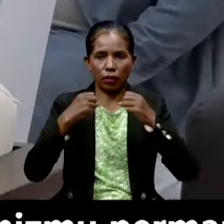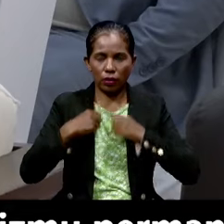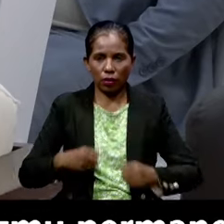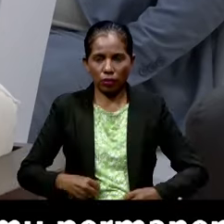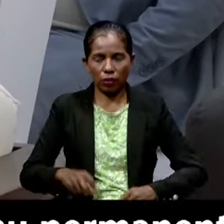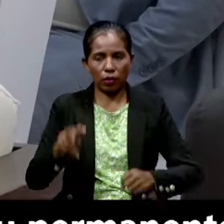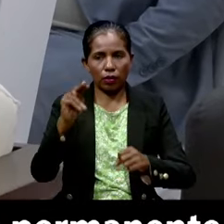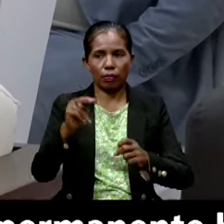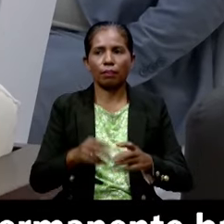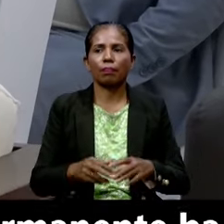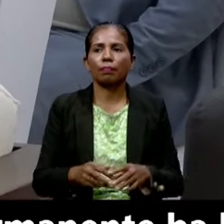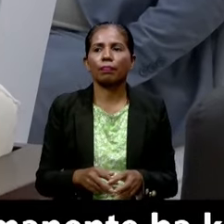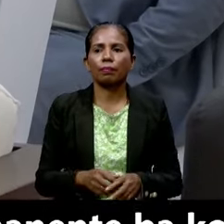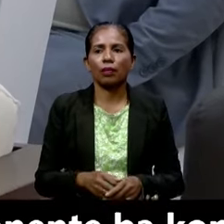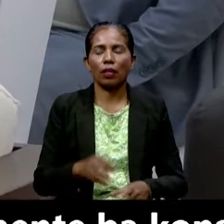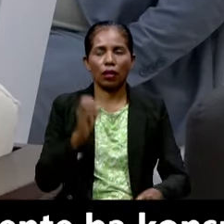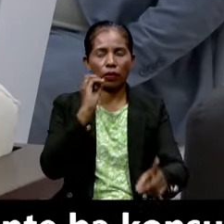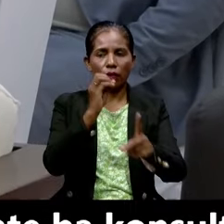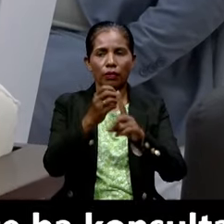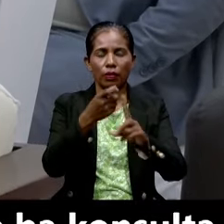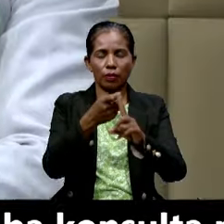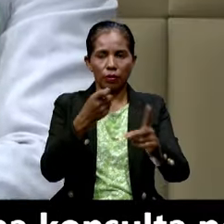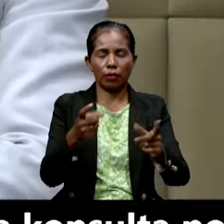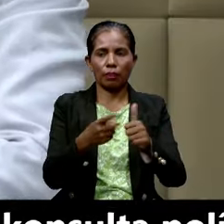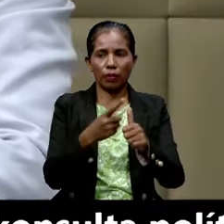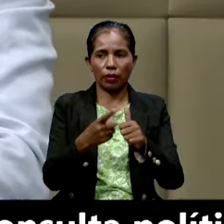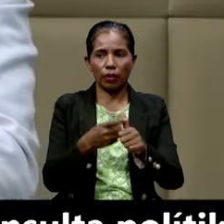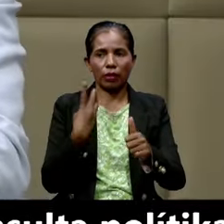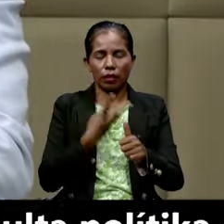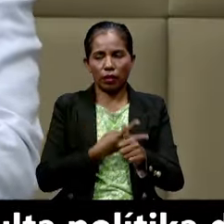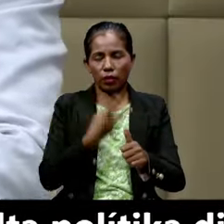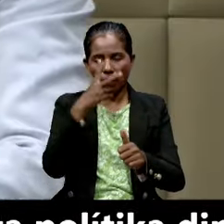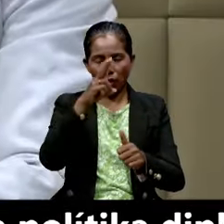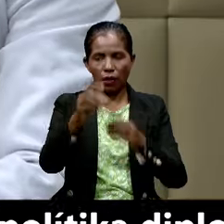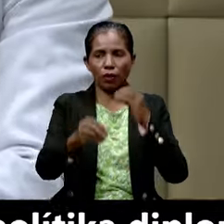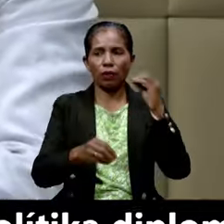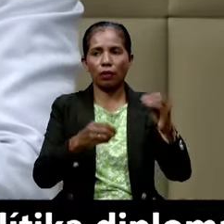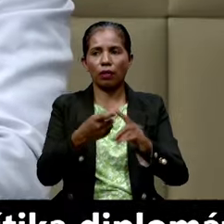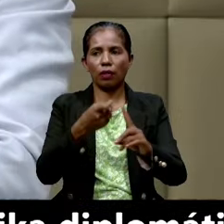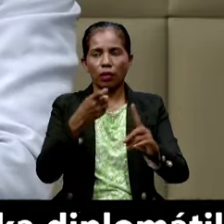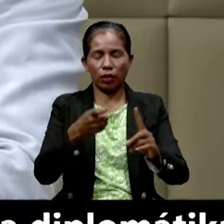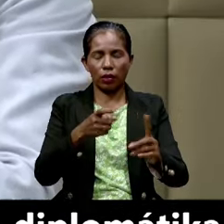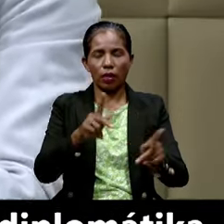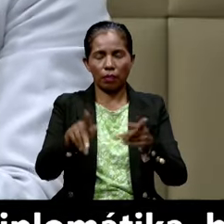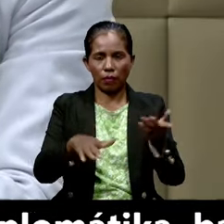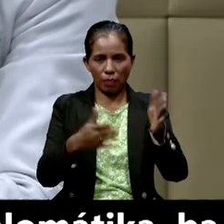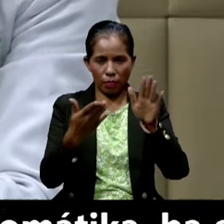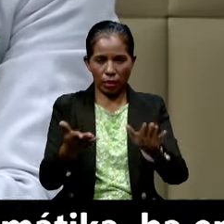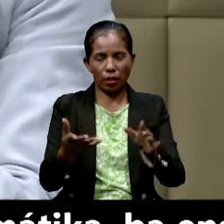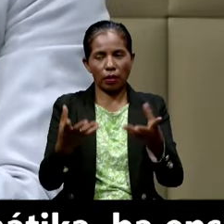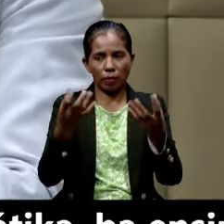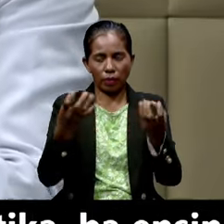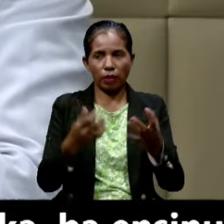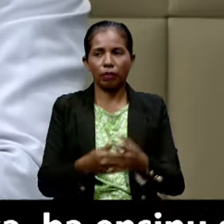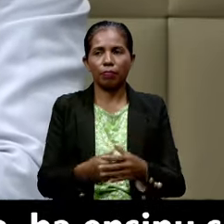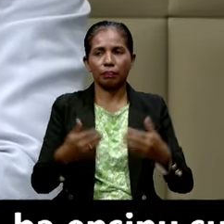nielaran. Objetivo si estudo nele primeiro ita tare de característica husi causa si mortalidade nebe mag